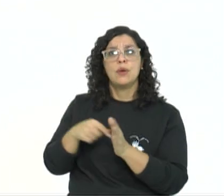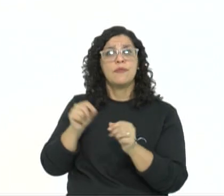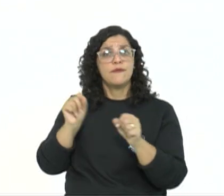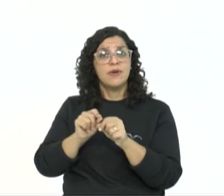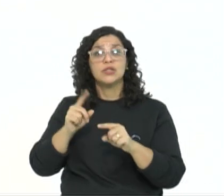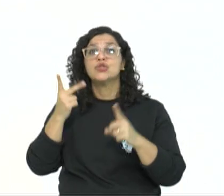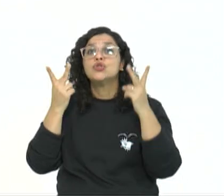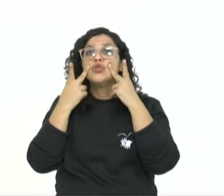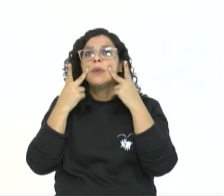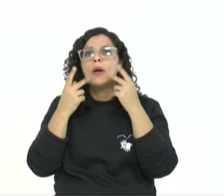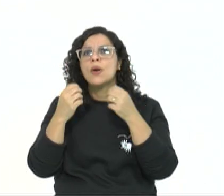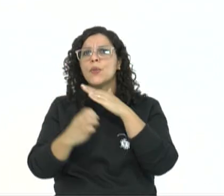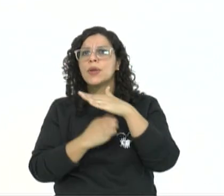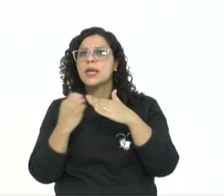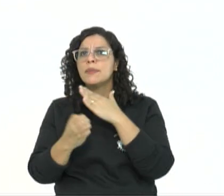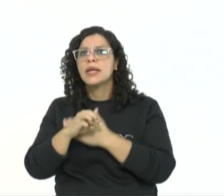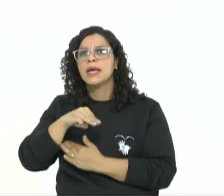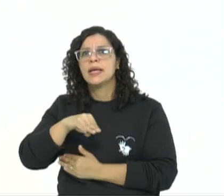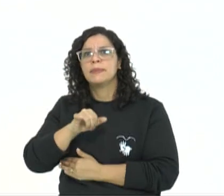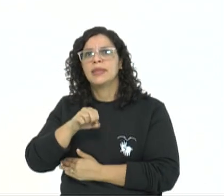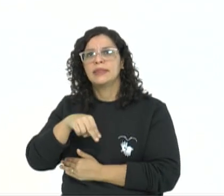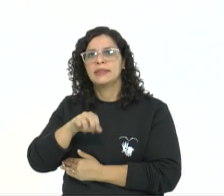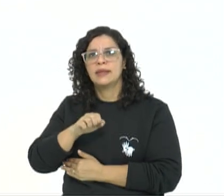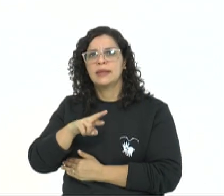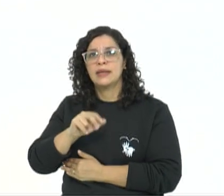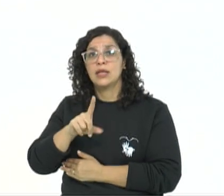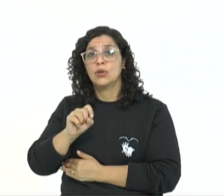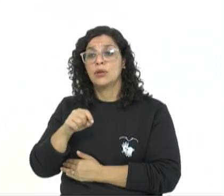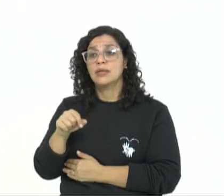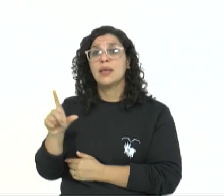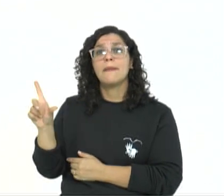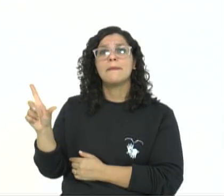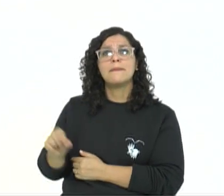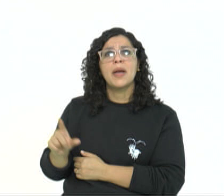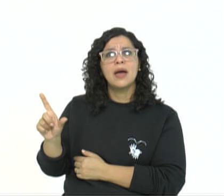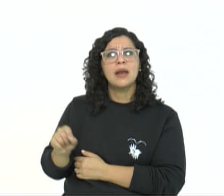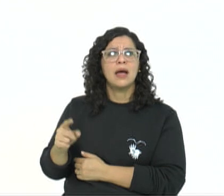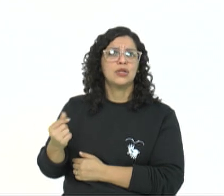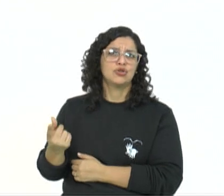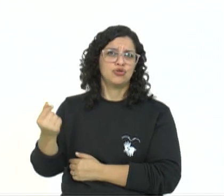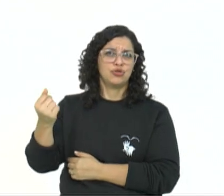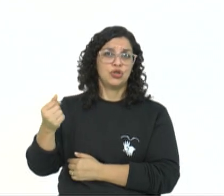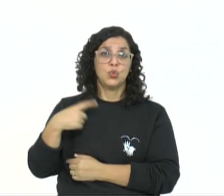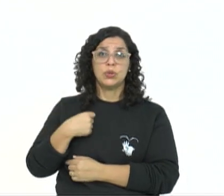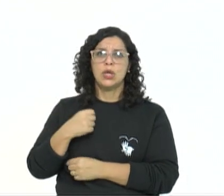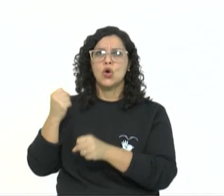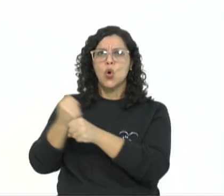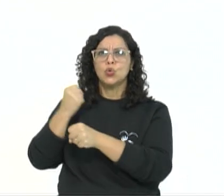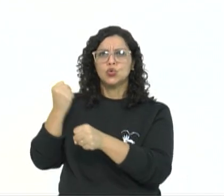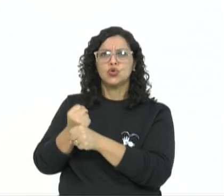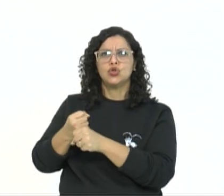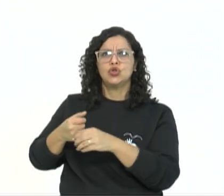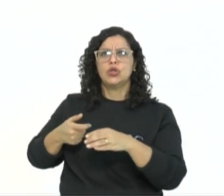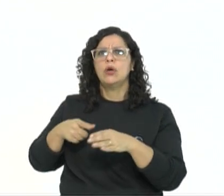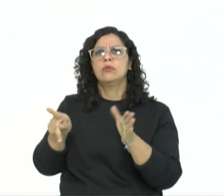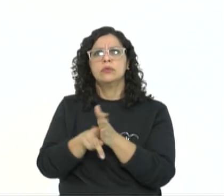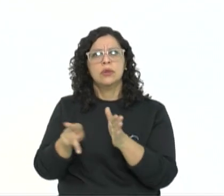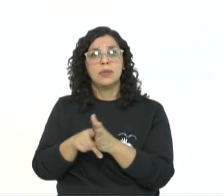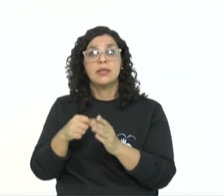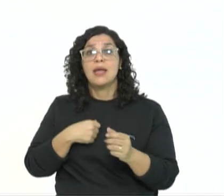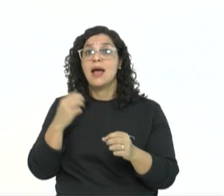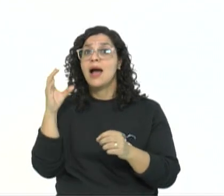por mineradoras, é o seu custo. Um custo extremamente baixo comparado com as represas de concreto. Certo? Ela tem uma